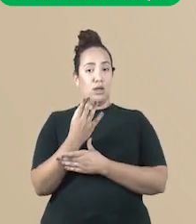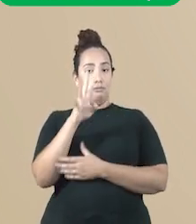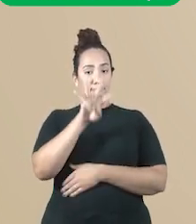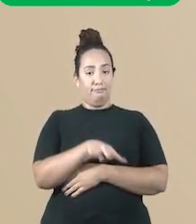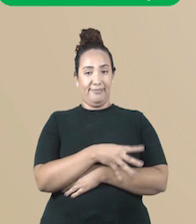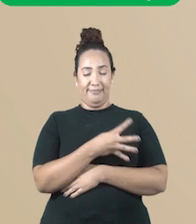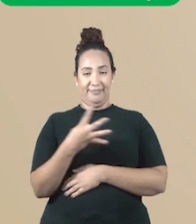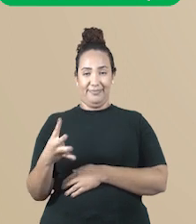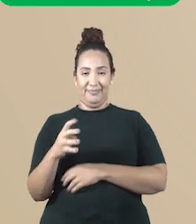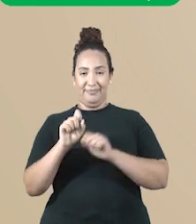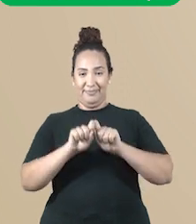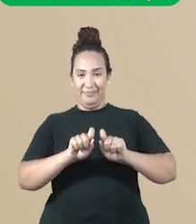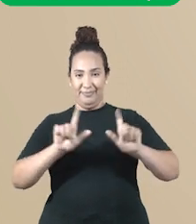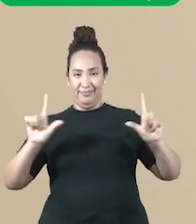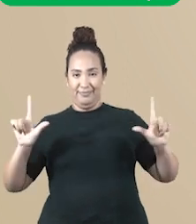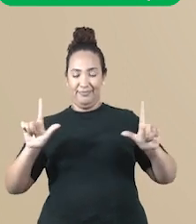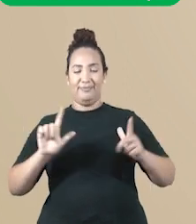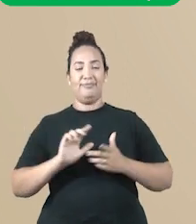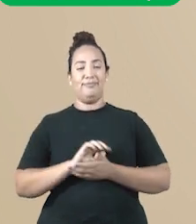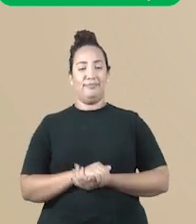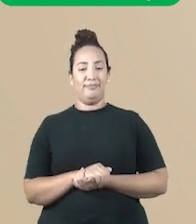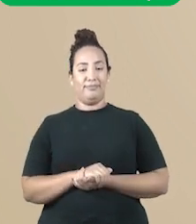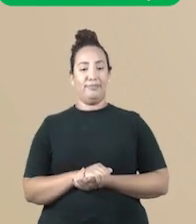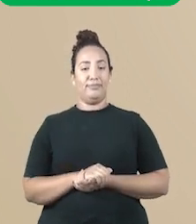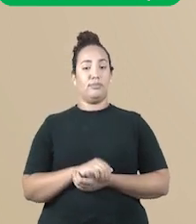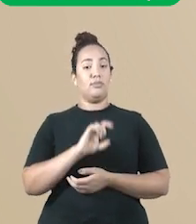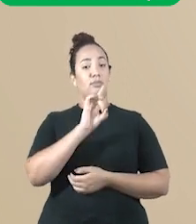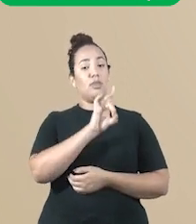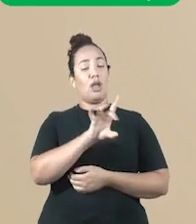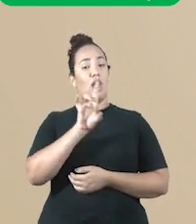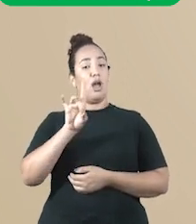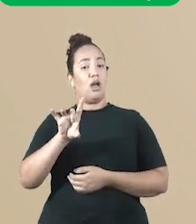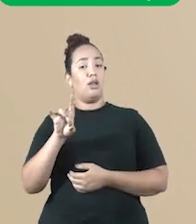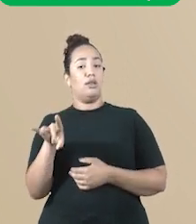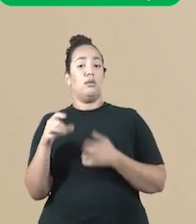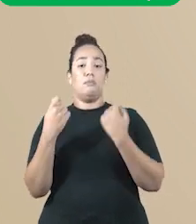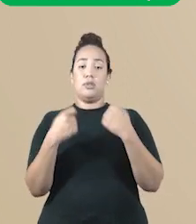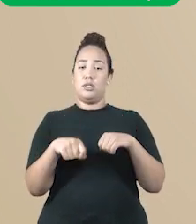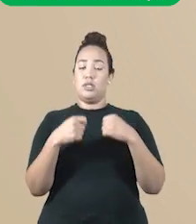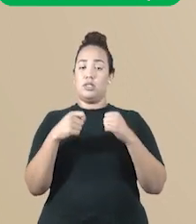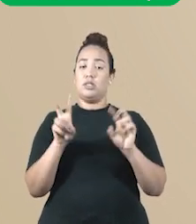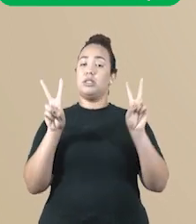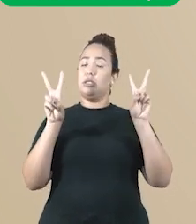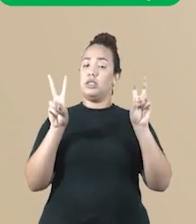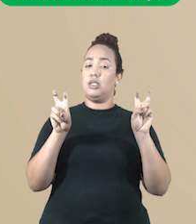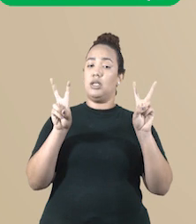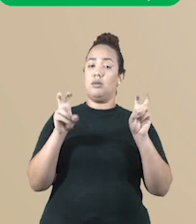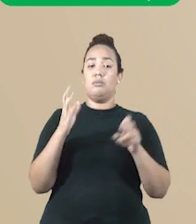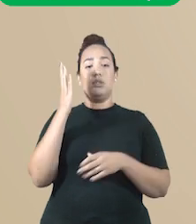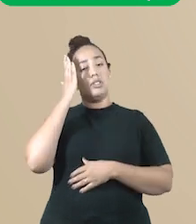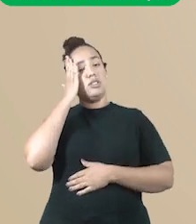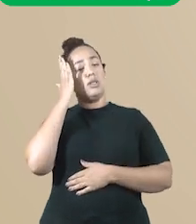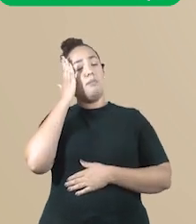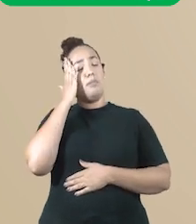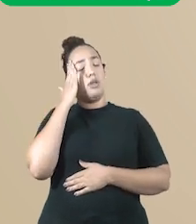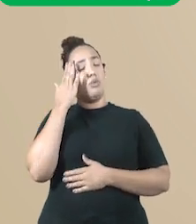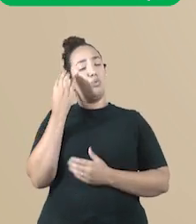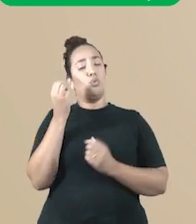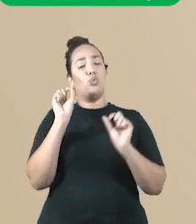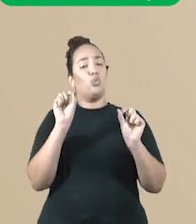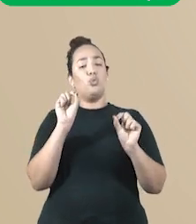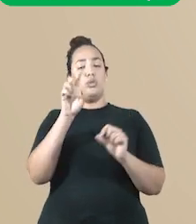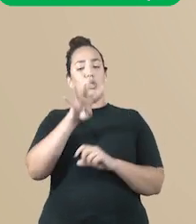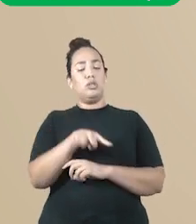aqui. Cada tabela precisa de um título para dizer de onde é ou o que está sendo colocado na